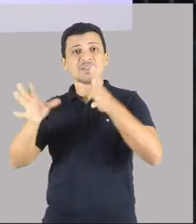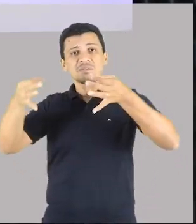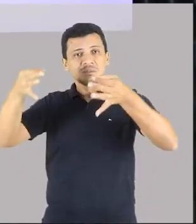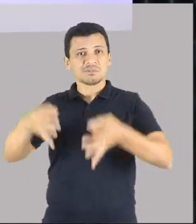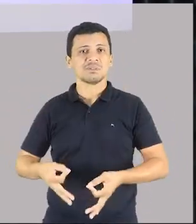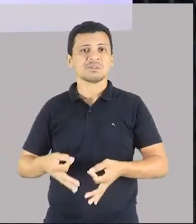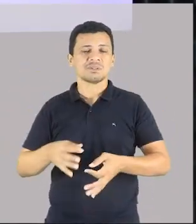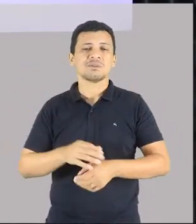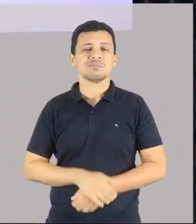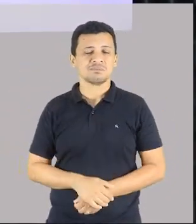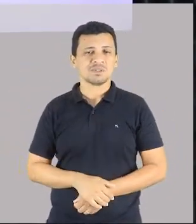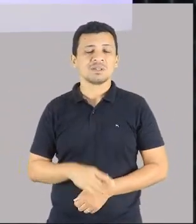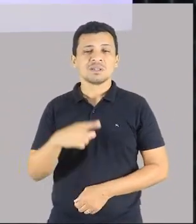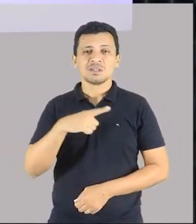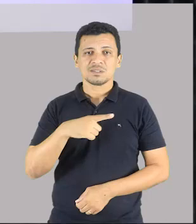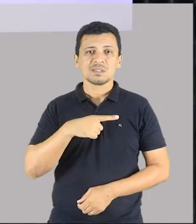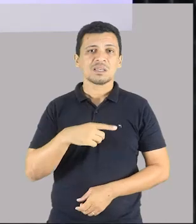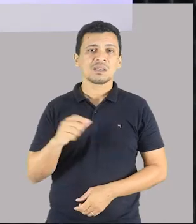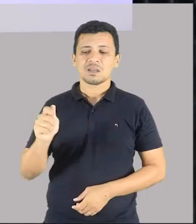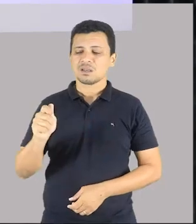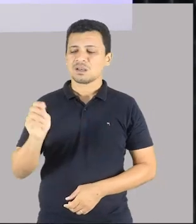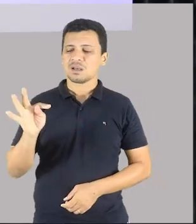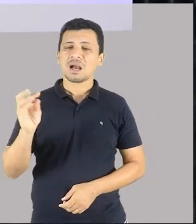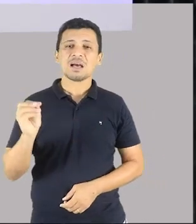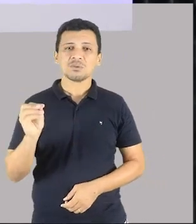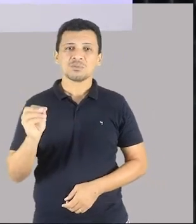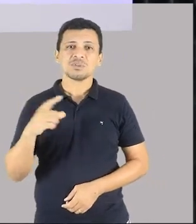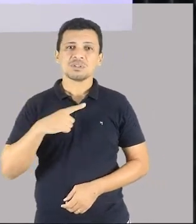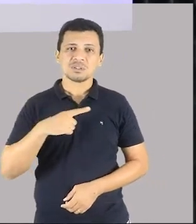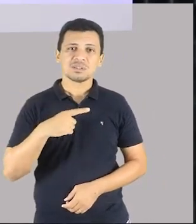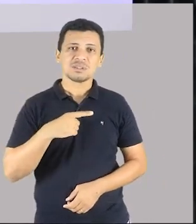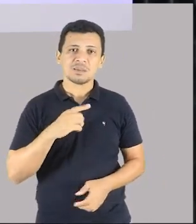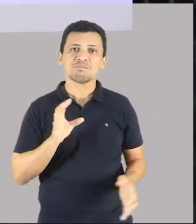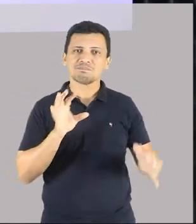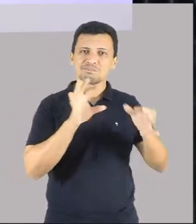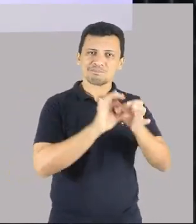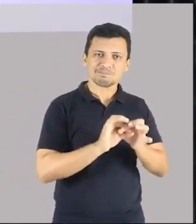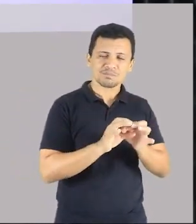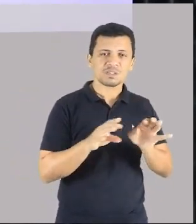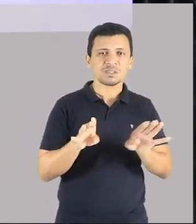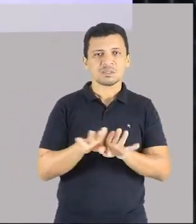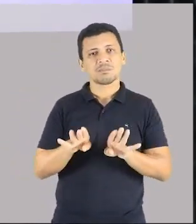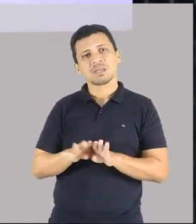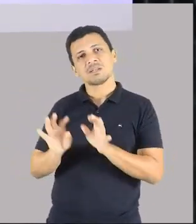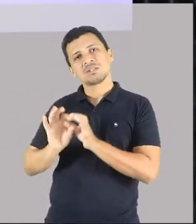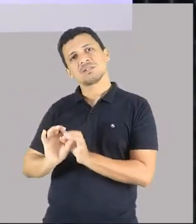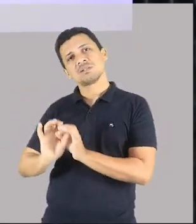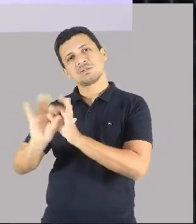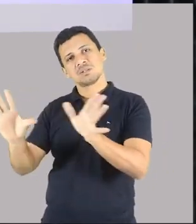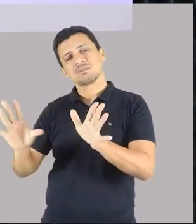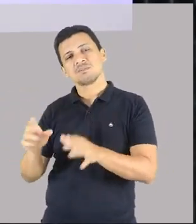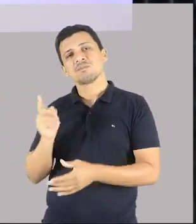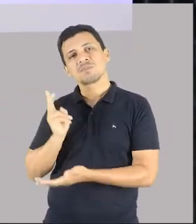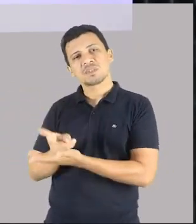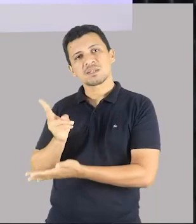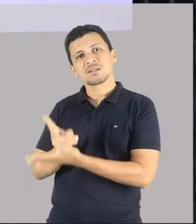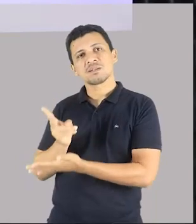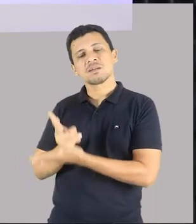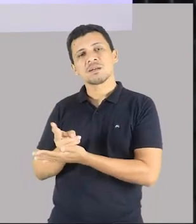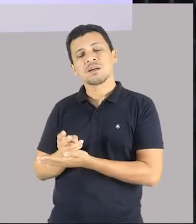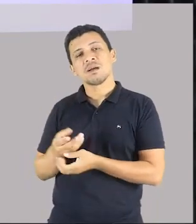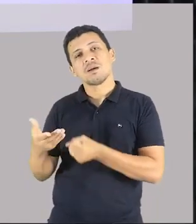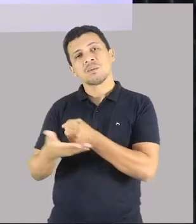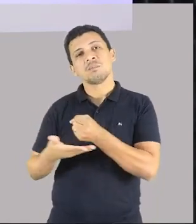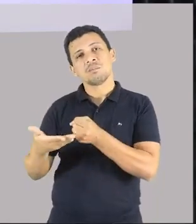jurídico uma parcela de vinculação e uma parcela de discricionariedade. Lembrando que a discricionariedade será sempre com base